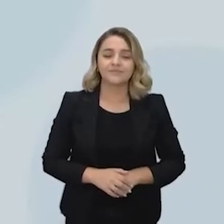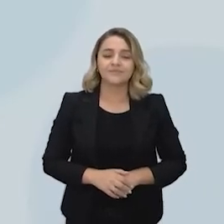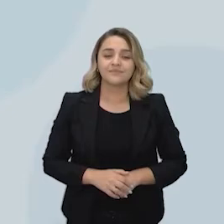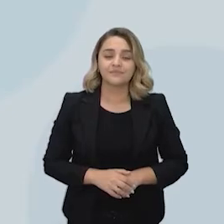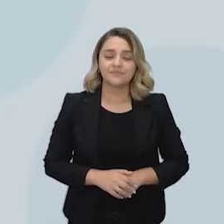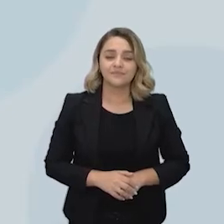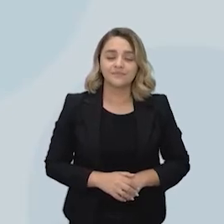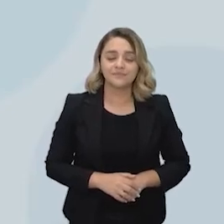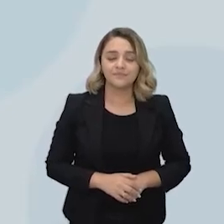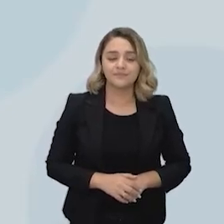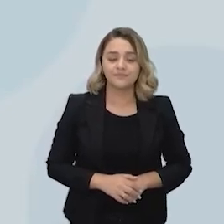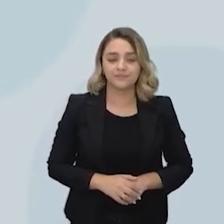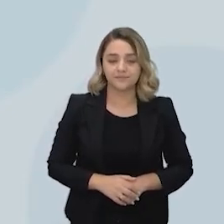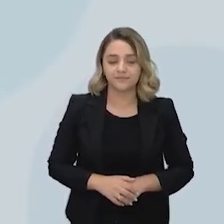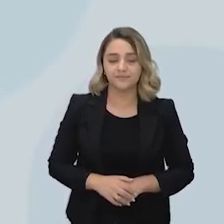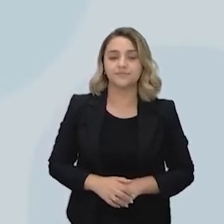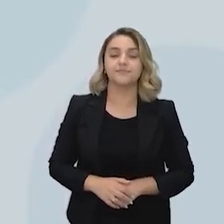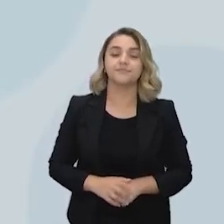Bom, então continuando.